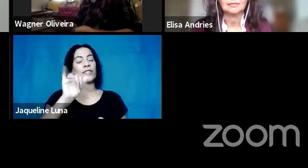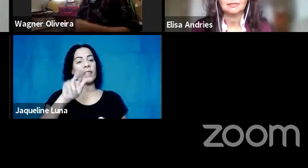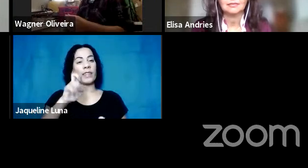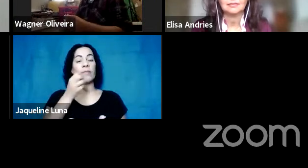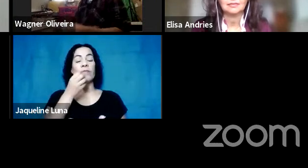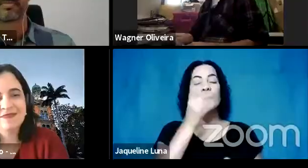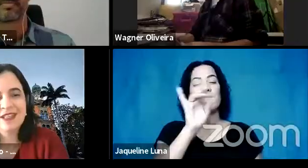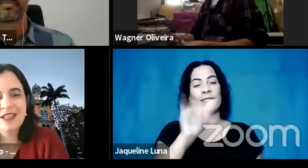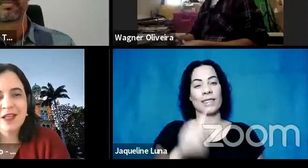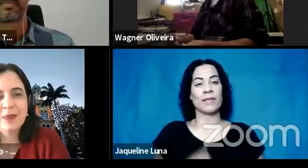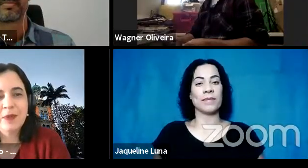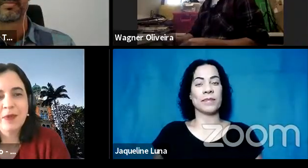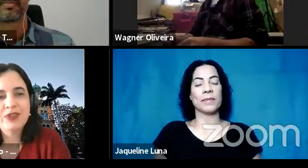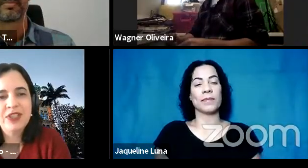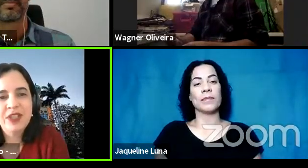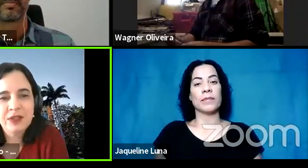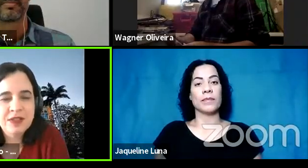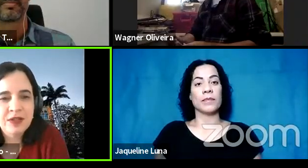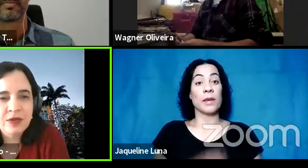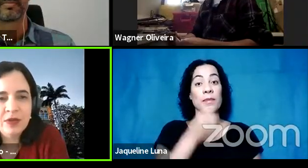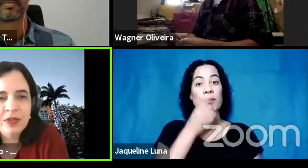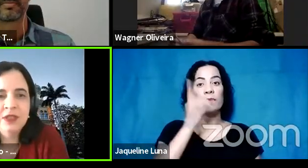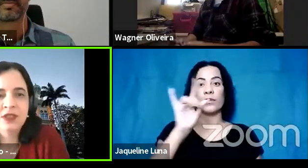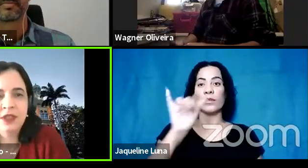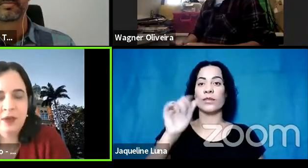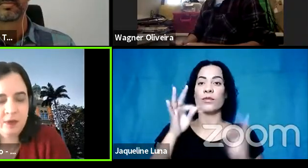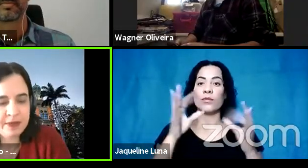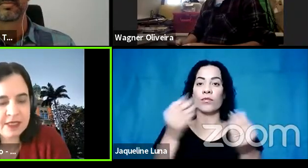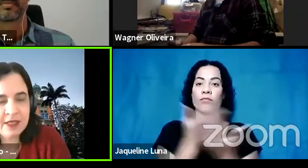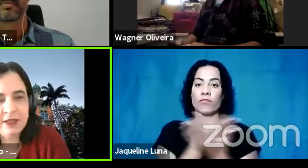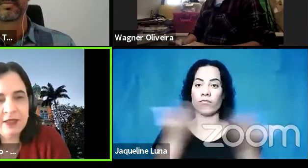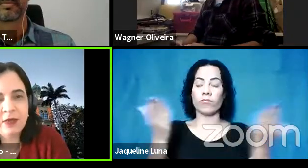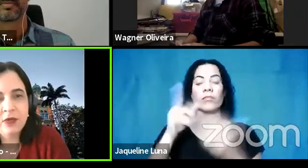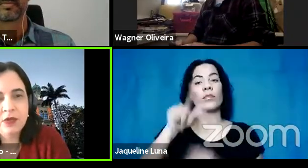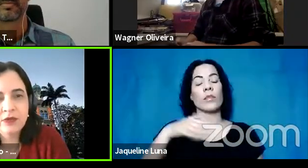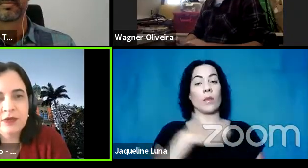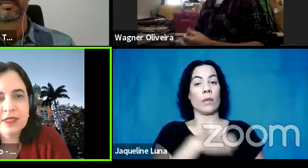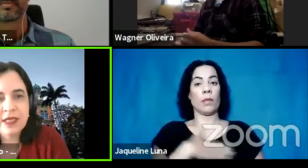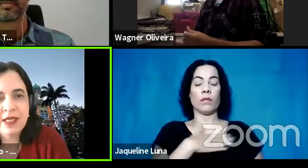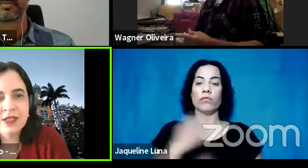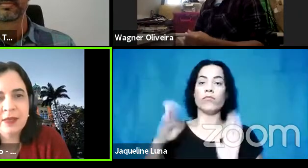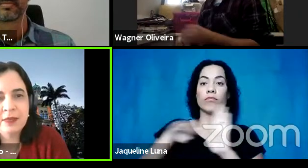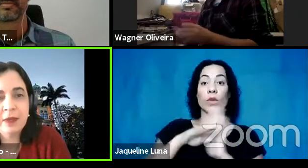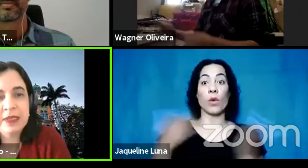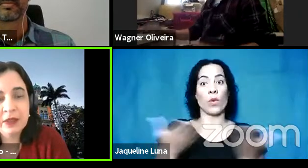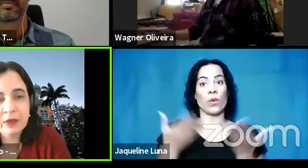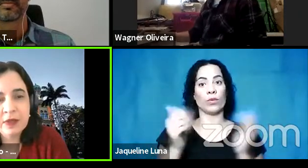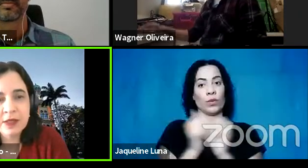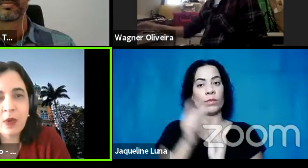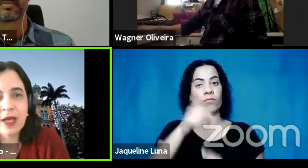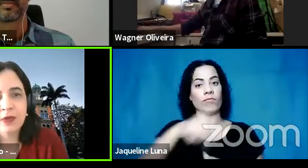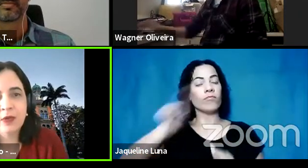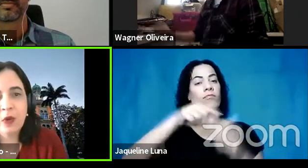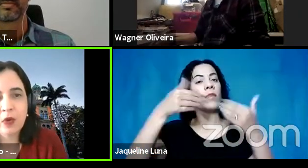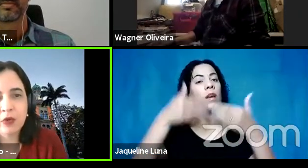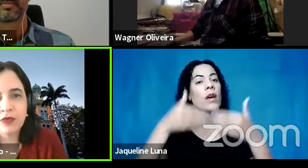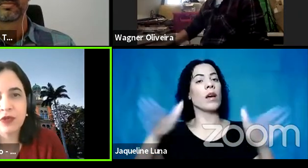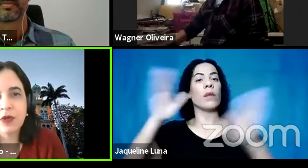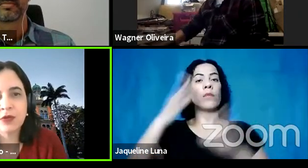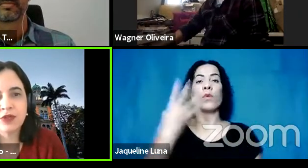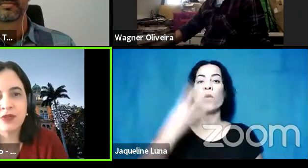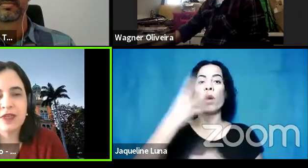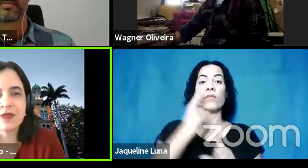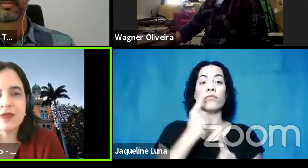dia. Bom dia a todos e todas. É um prazer estar aqui hoje com vocês, abrindo esse quarto